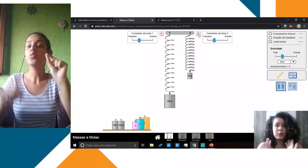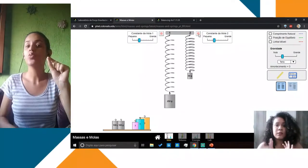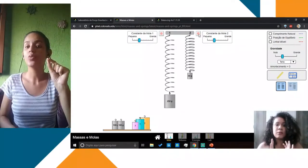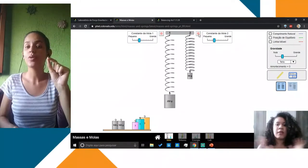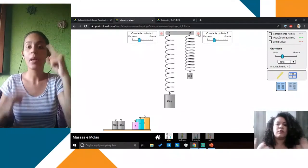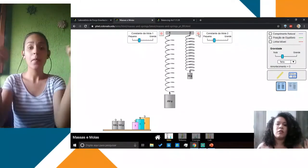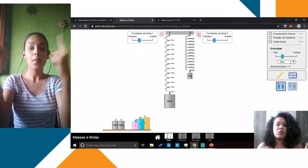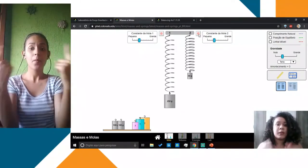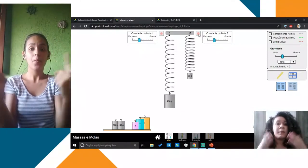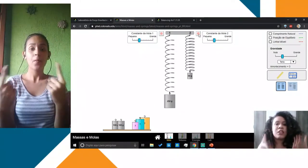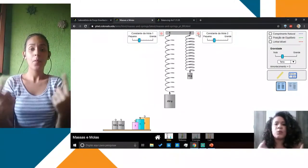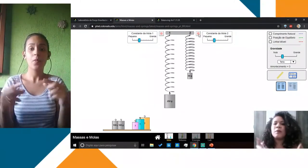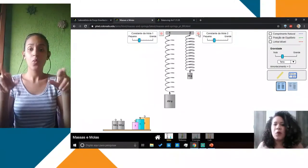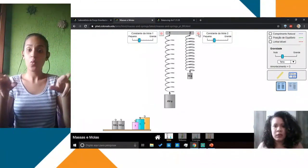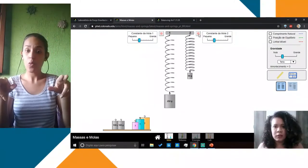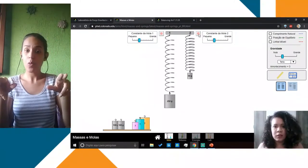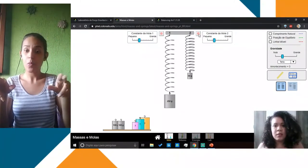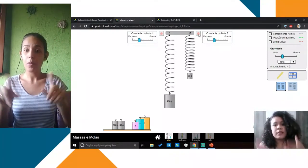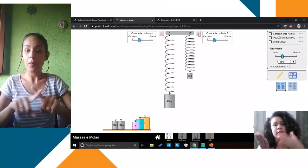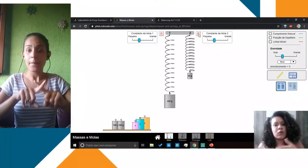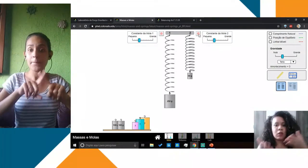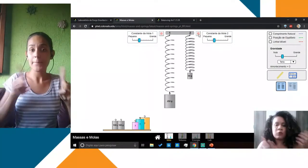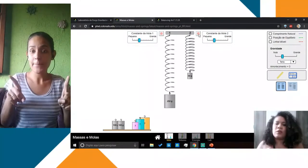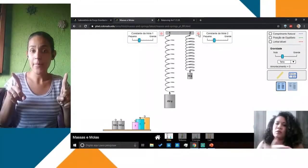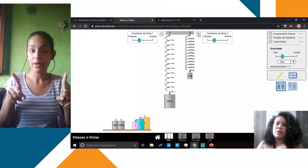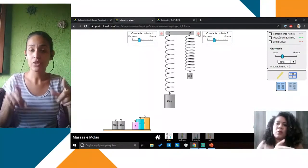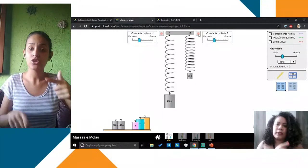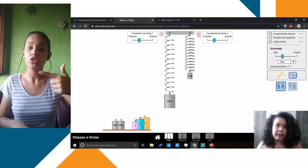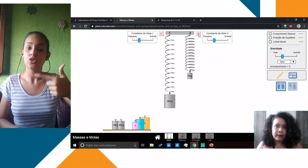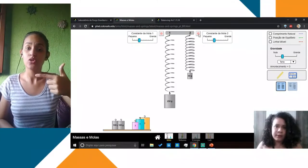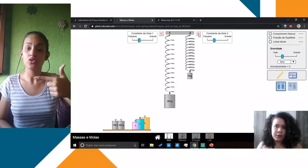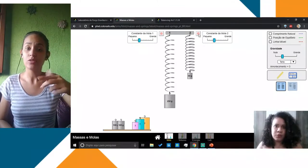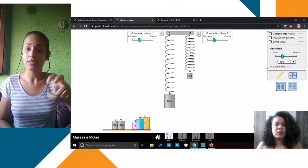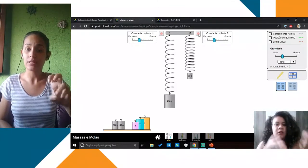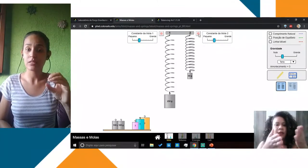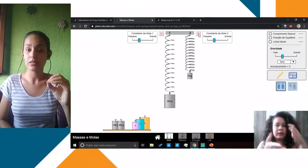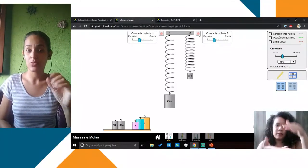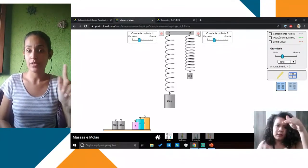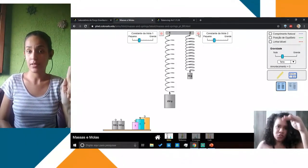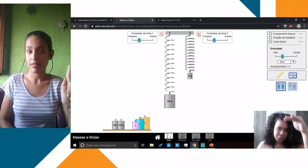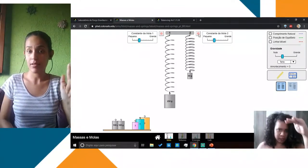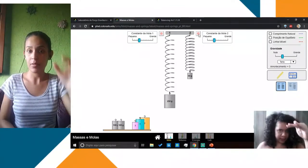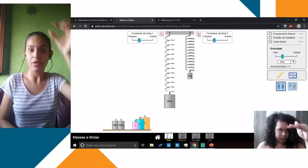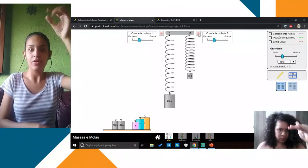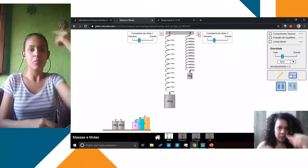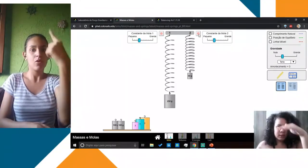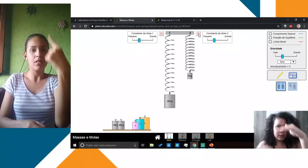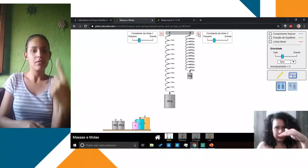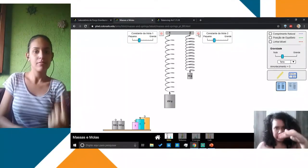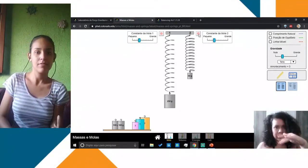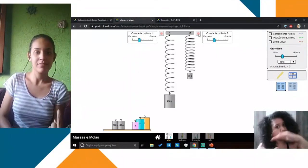aí, claramente, você observa o seguinte, para a mesma mola, se eu coloco 250 gramas, ela se estica